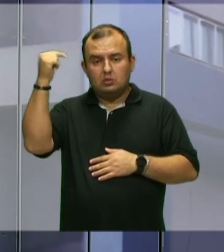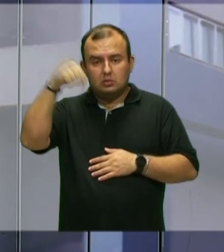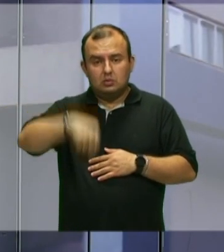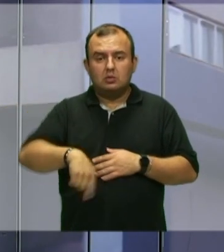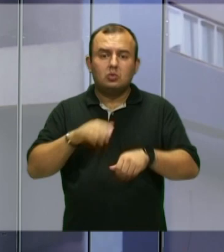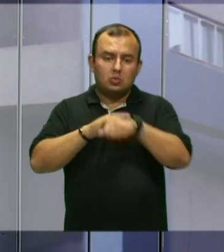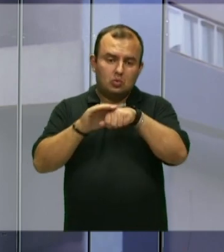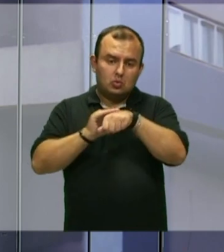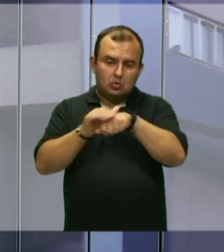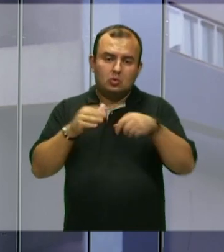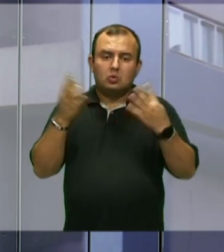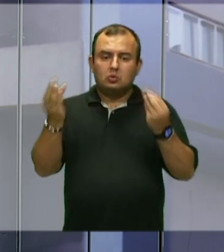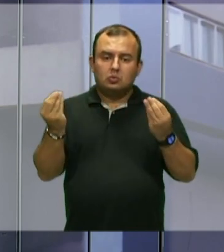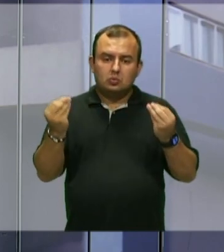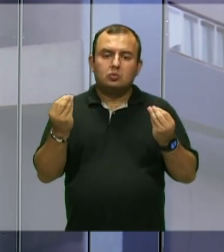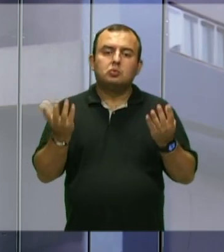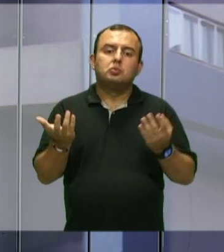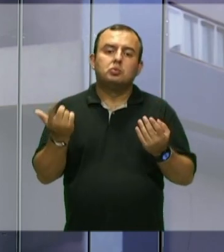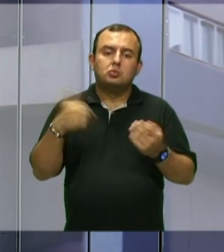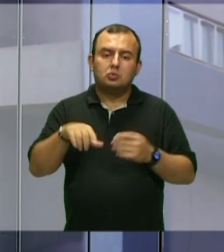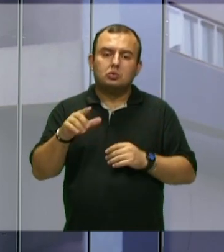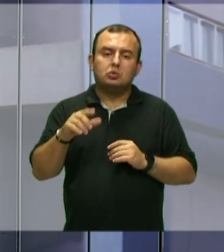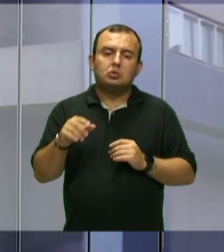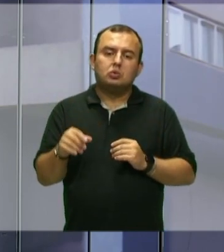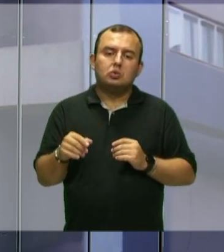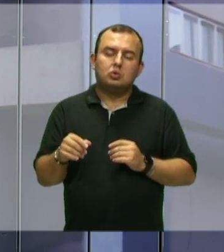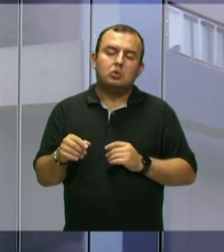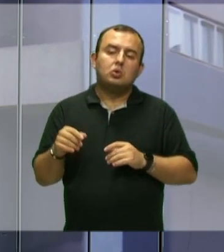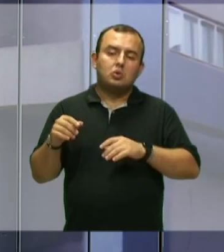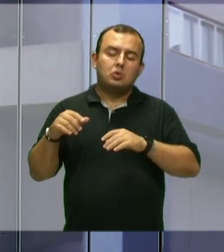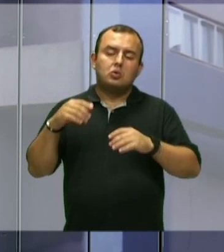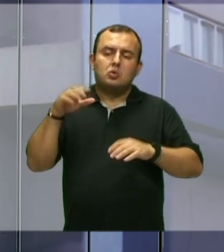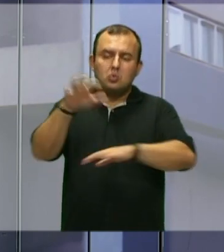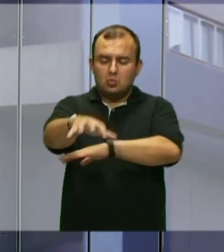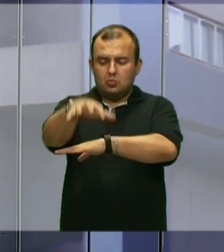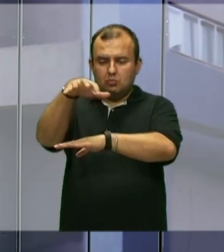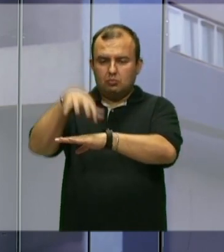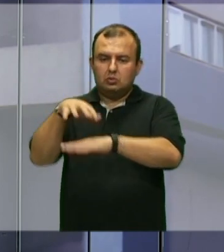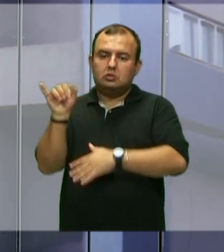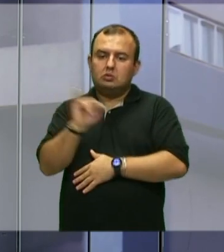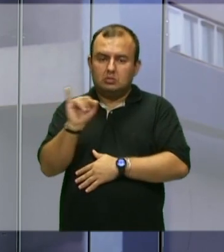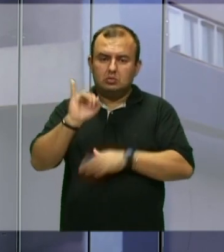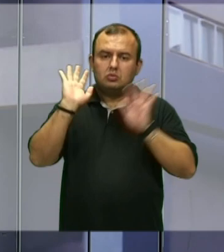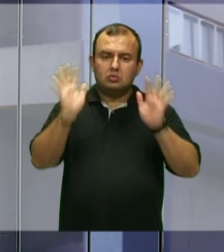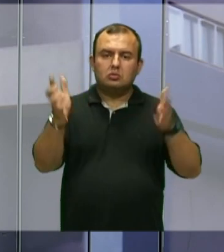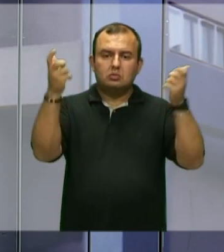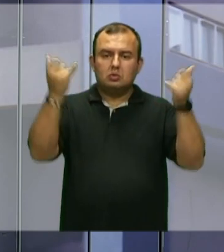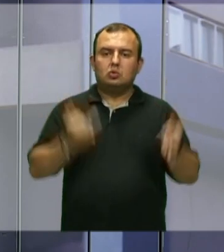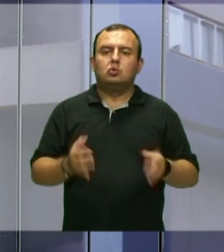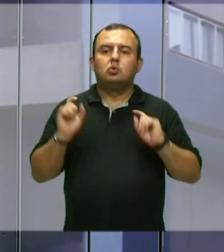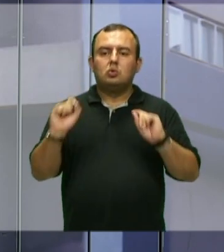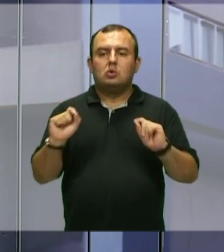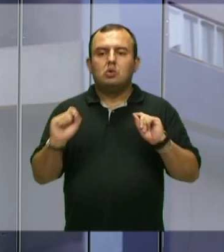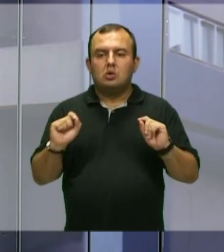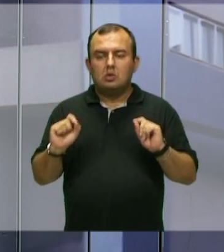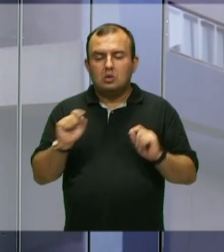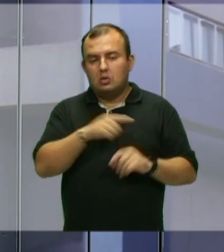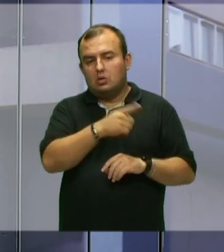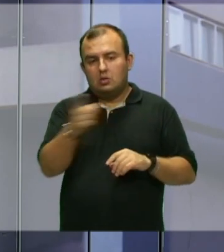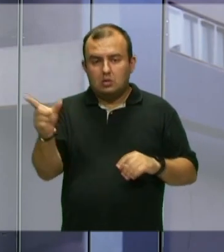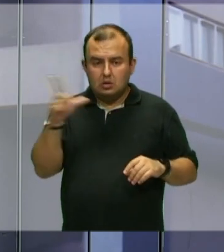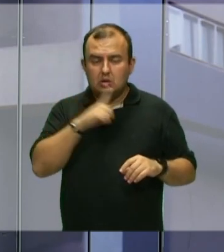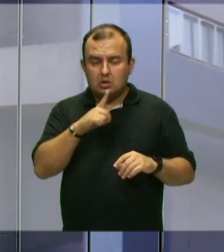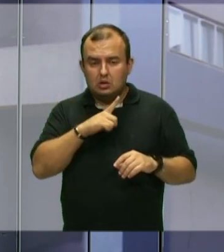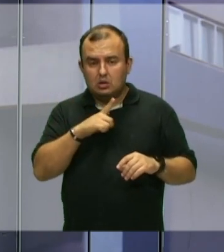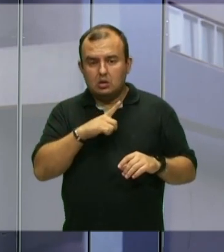nós conversamos muito com referência ao Porto de Itajaí. E naquela ocasião, eu já colocava aqui que você trazer uma